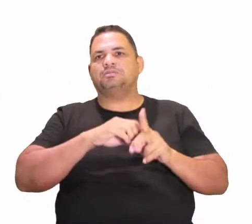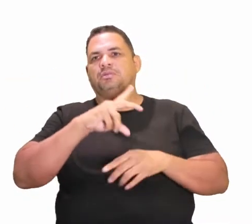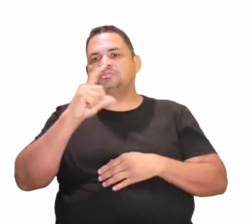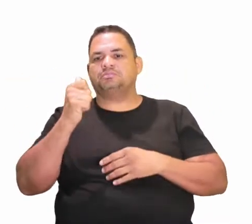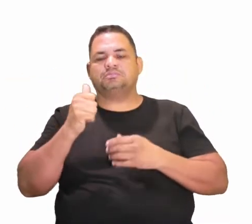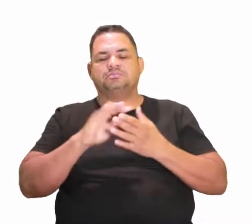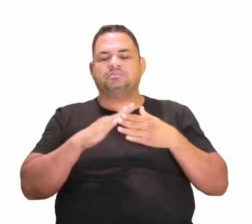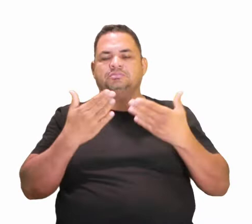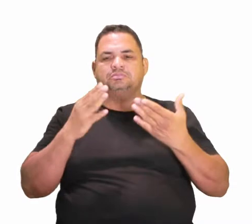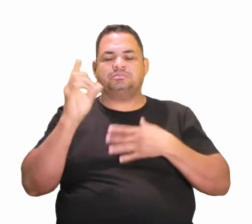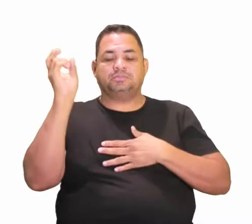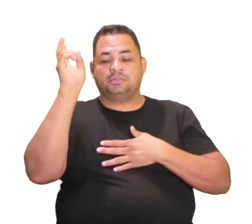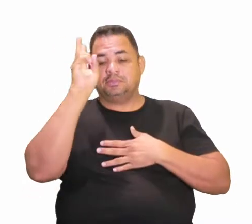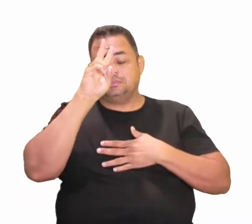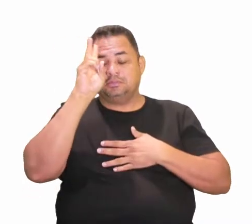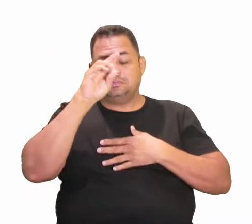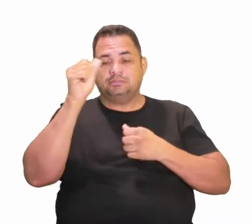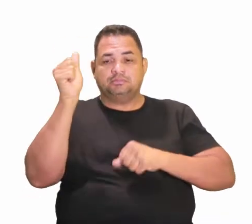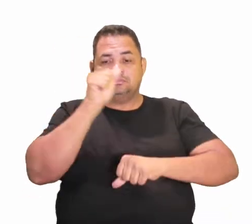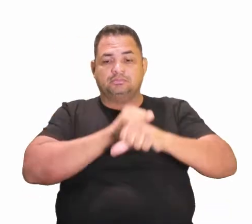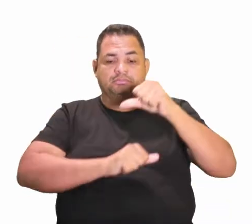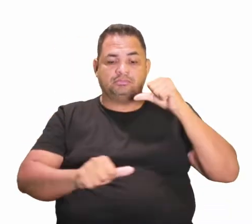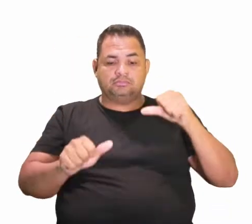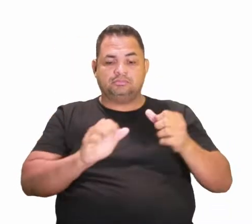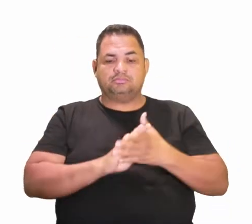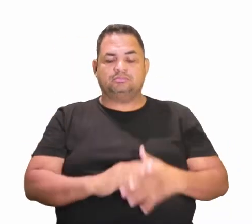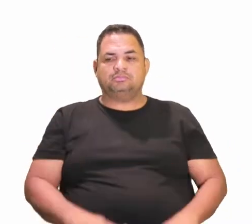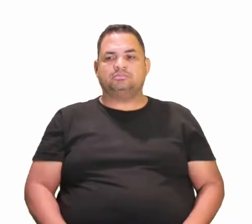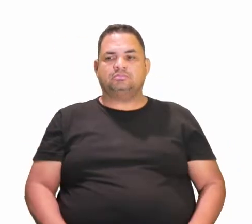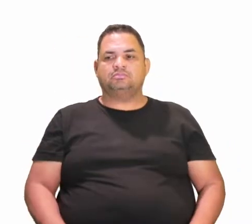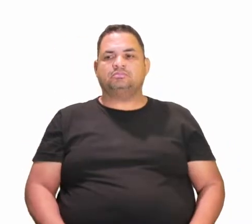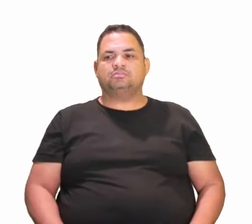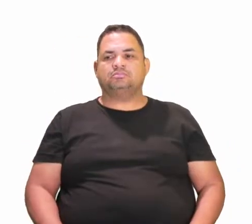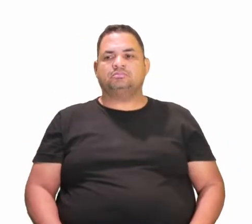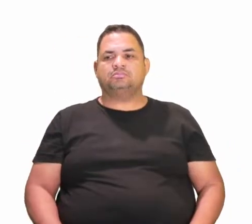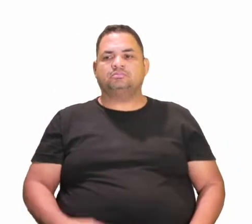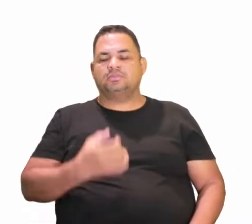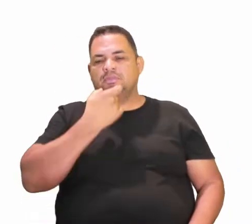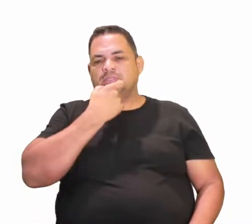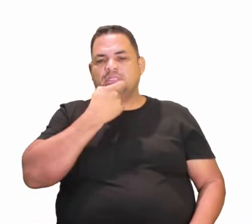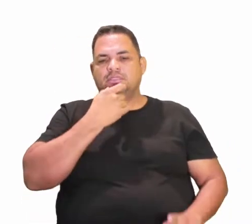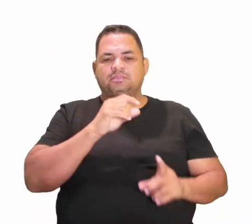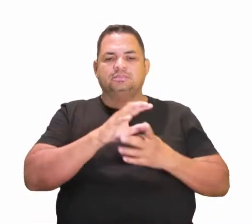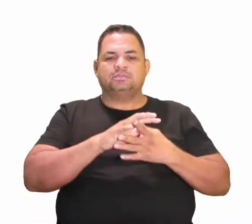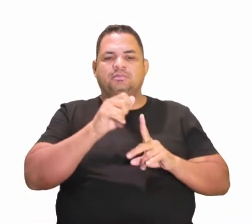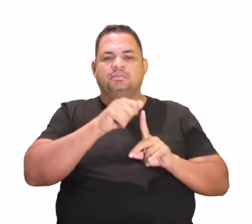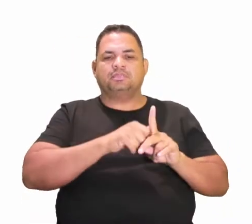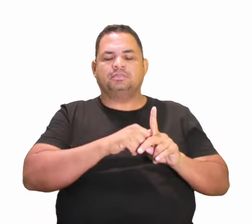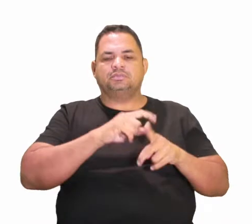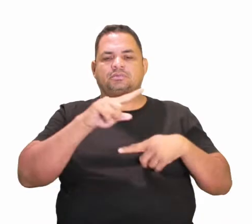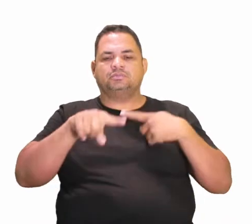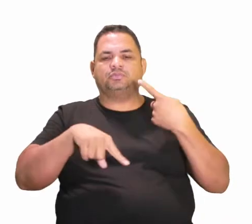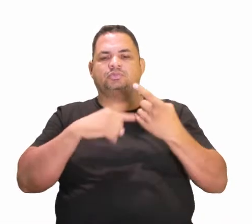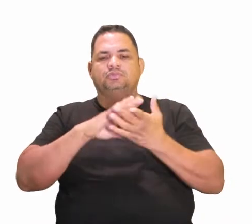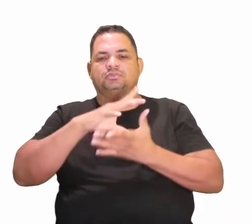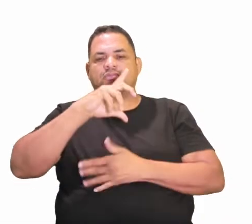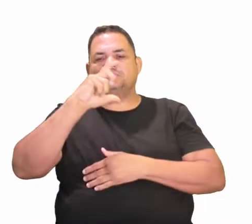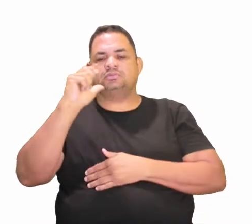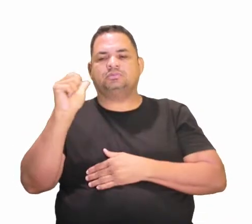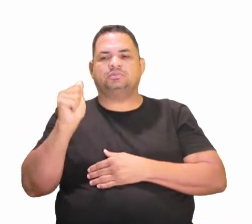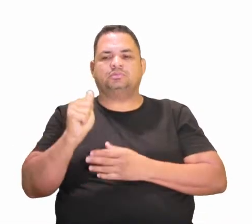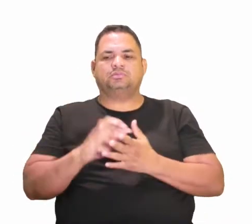só lembrar o contrário vem do português a gente fala de mês em inglês vai ser mês e dia que vai ser conversa que vai começar